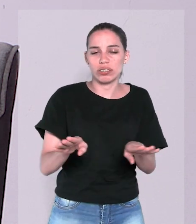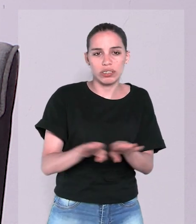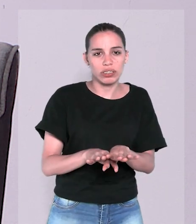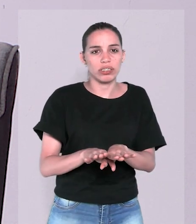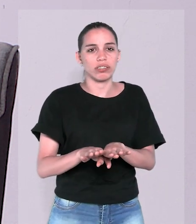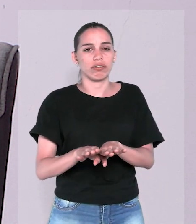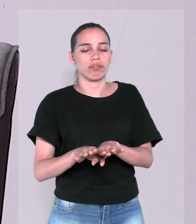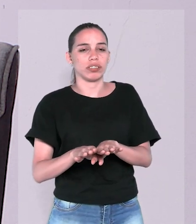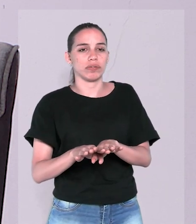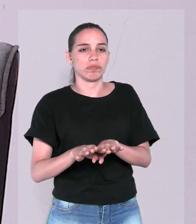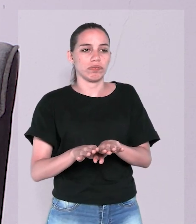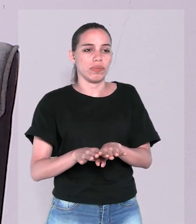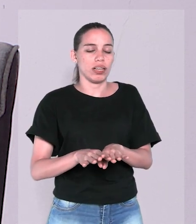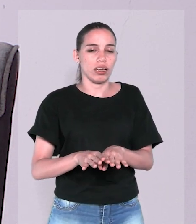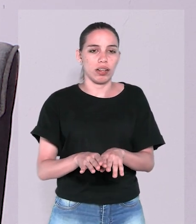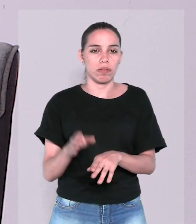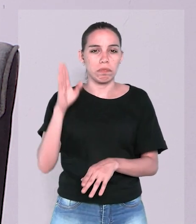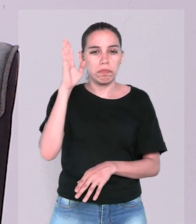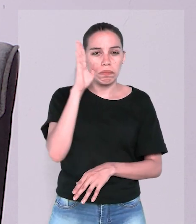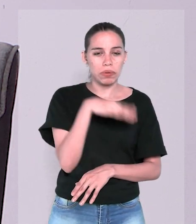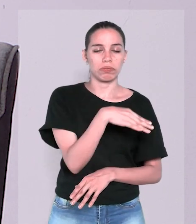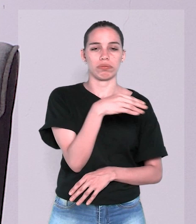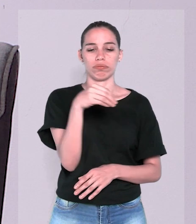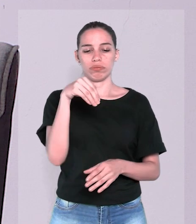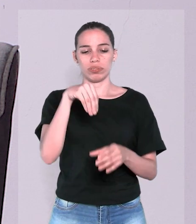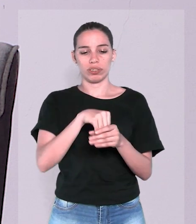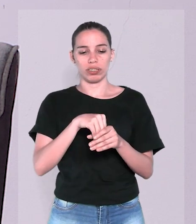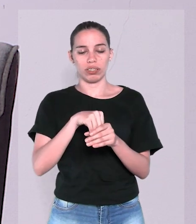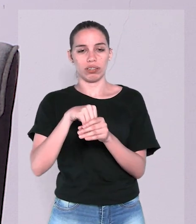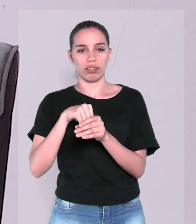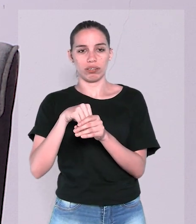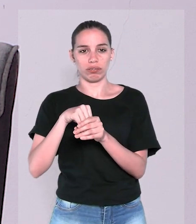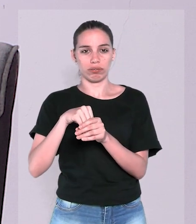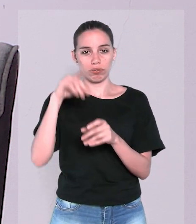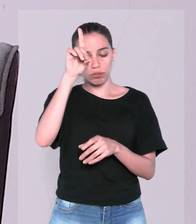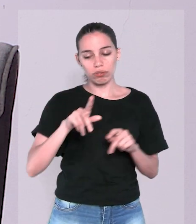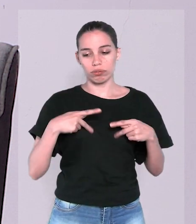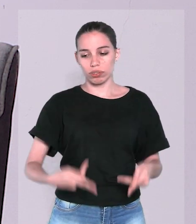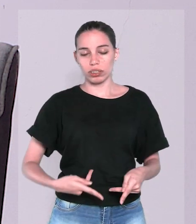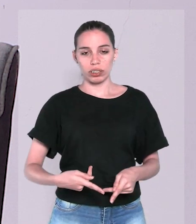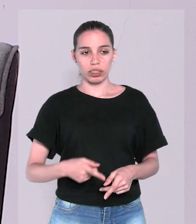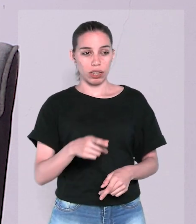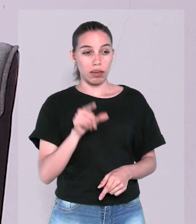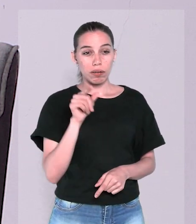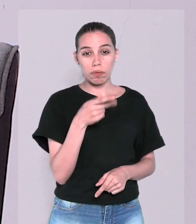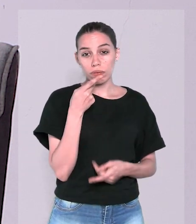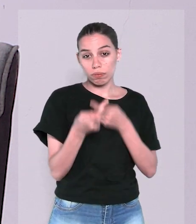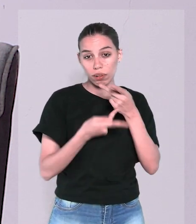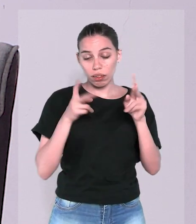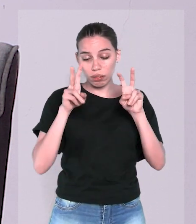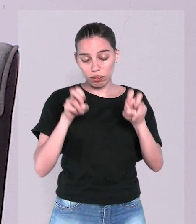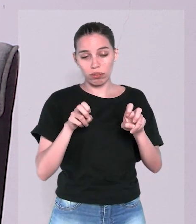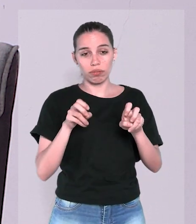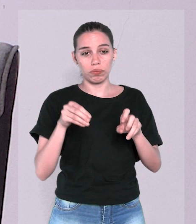violência simbólica. Onde é que se lê a violência simbólica aí? Se lê a violência simbólica, por exemplo, em